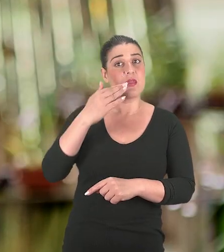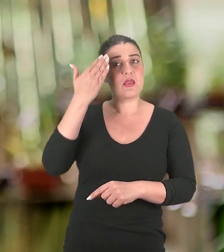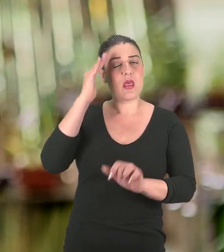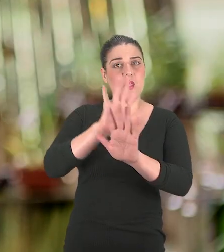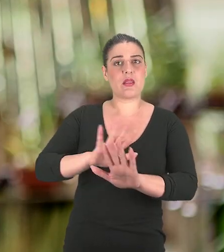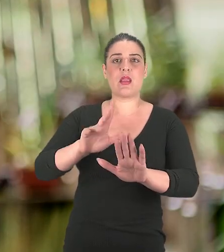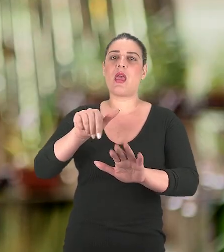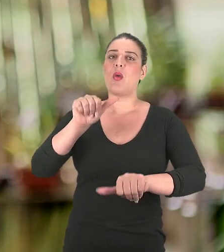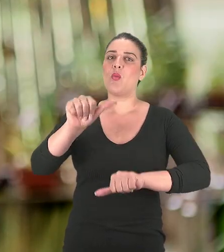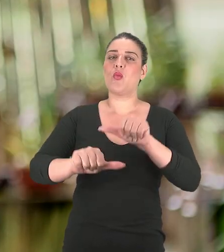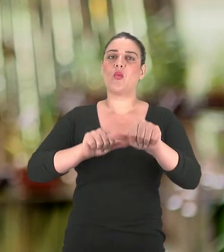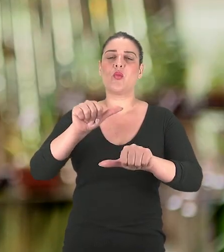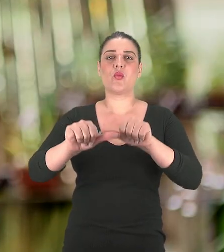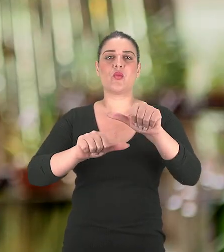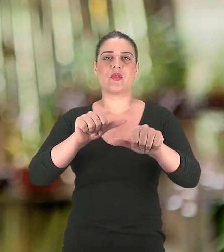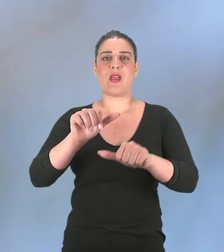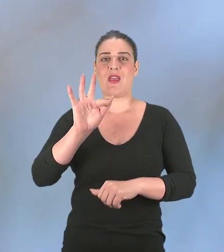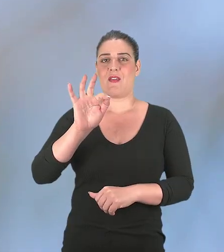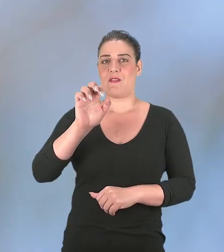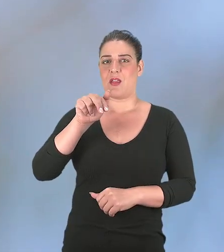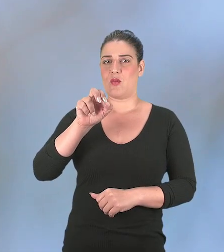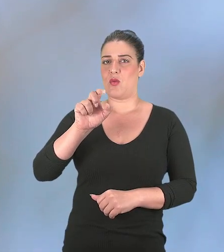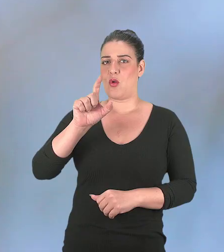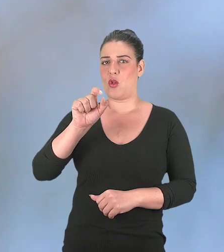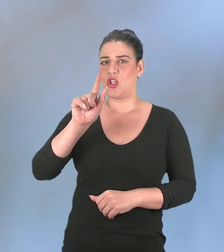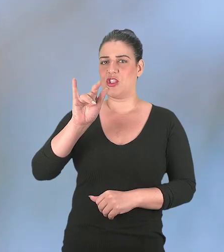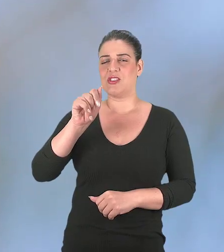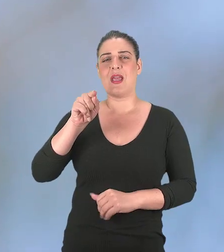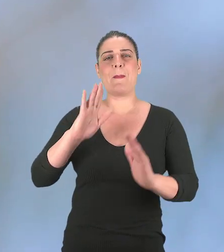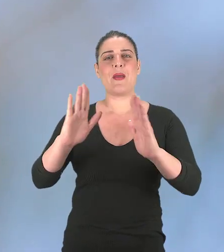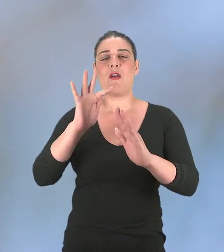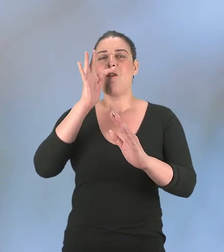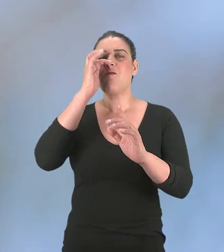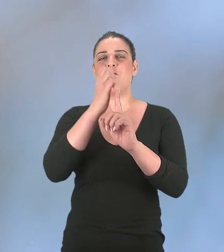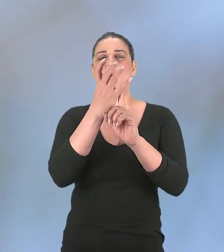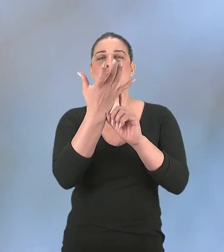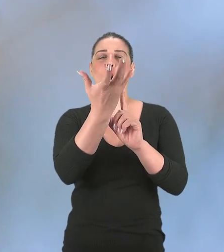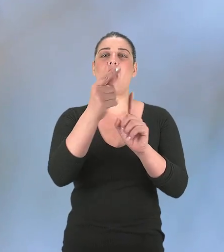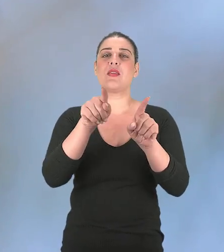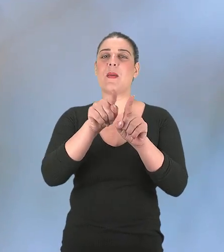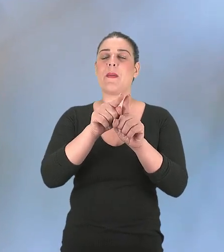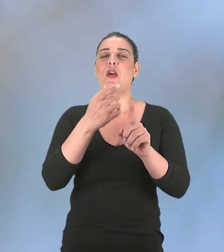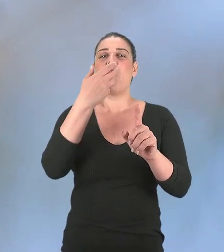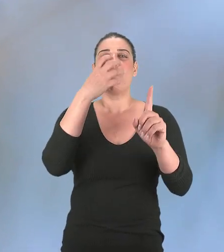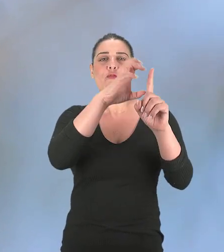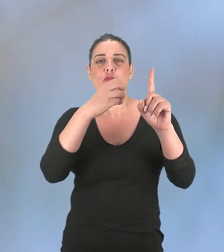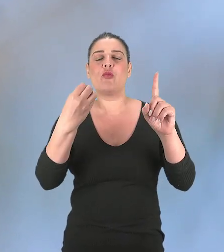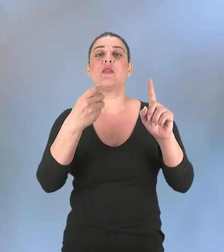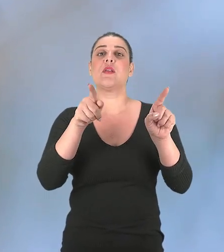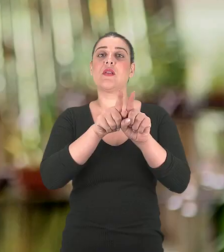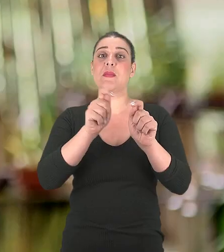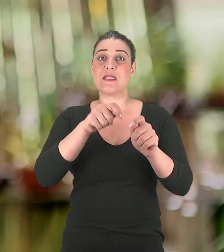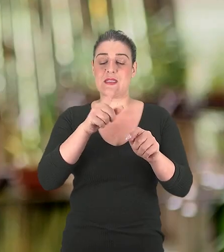vai ser a alteração da fenologia, né, da época de florescimento e frutificação das plantas e da viabilidade